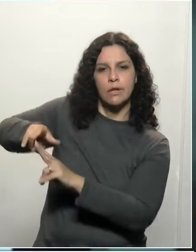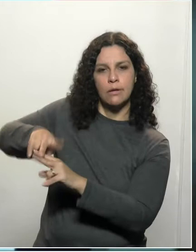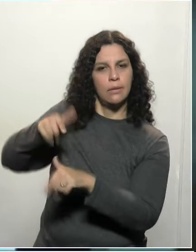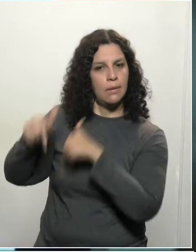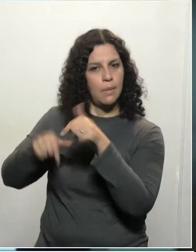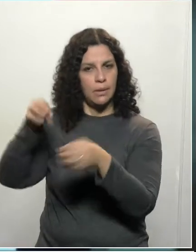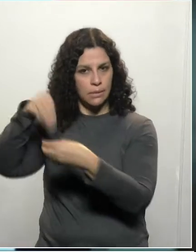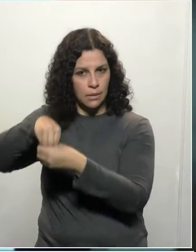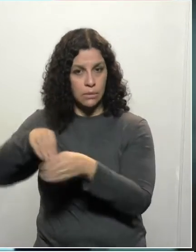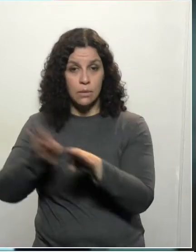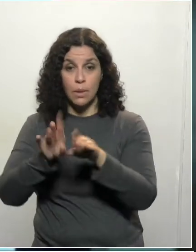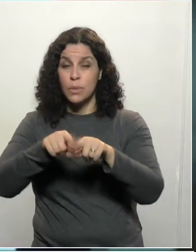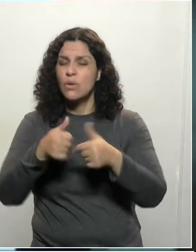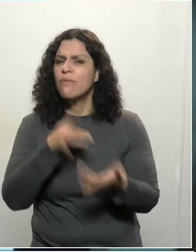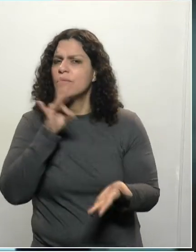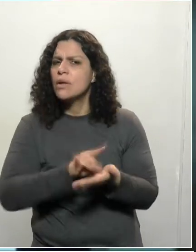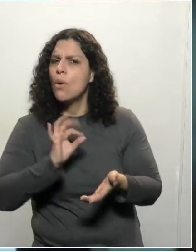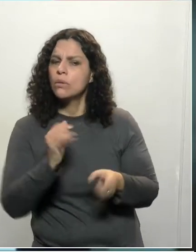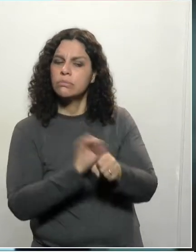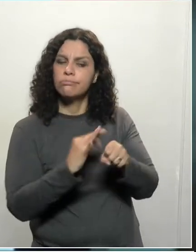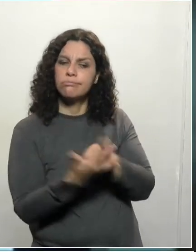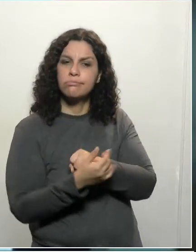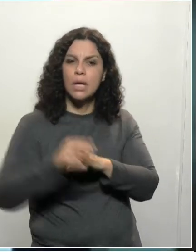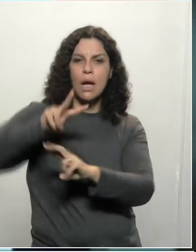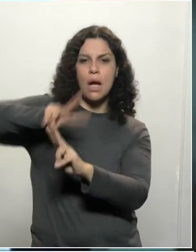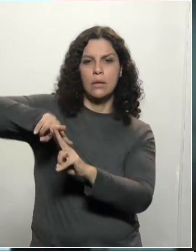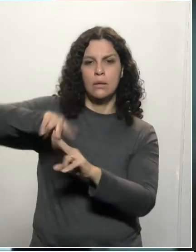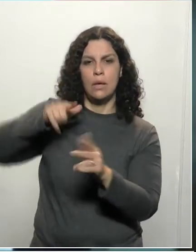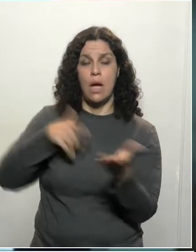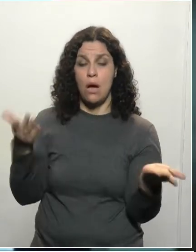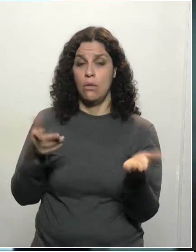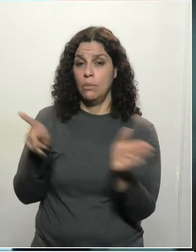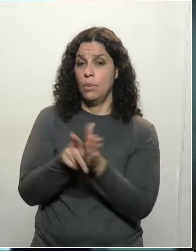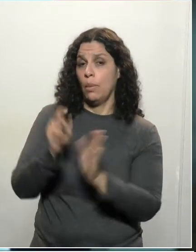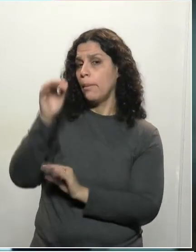sobre a real situação da pandemia no sistema penitenciário do Paraná,